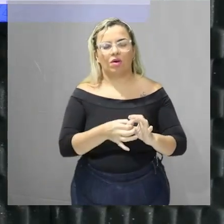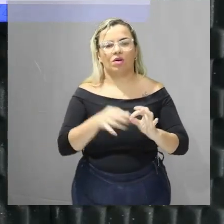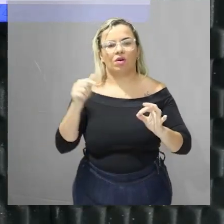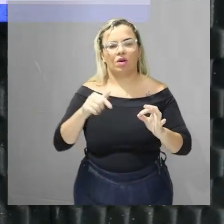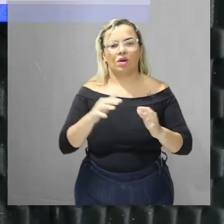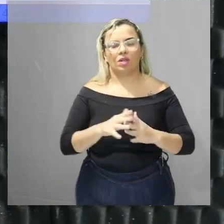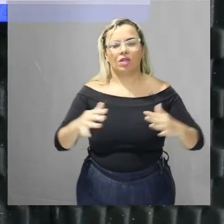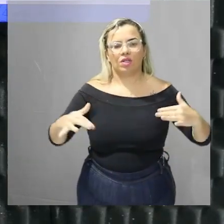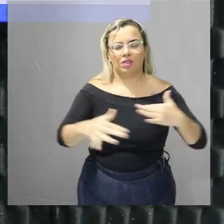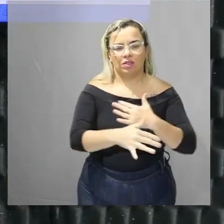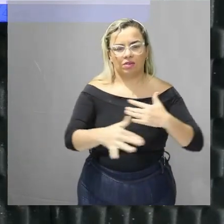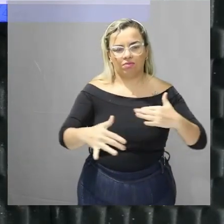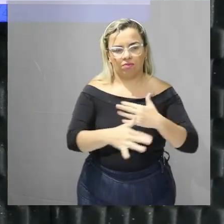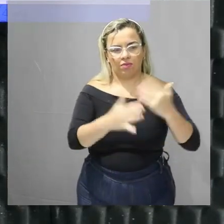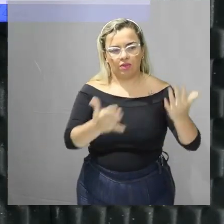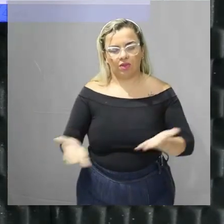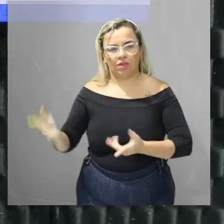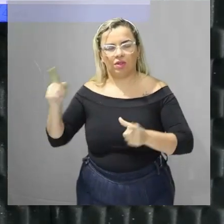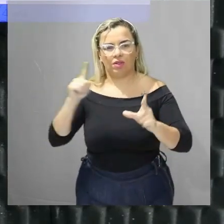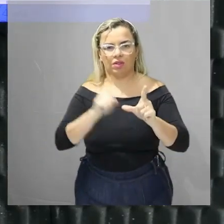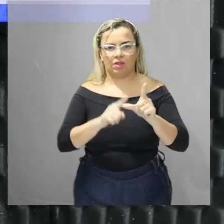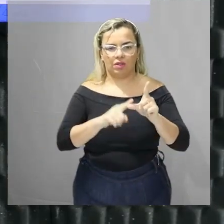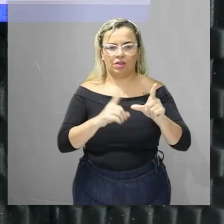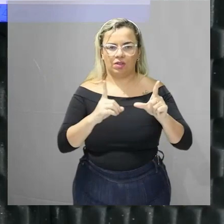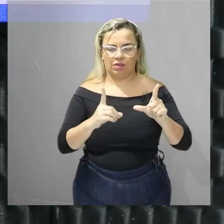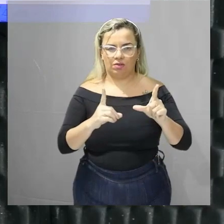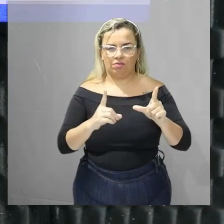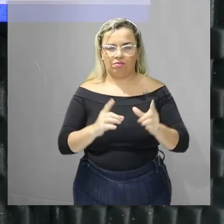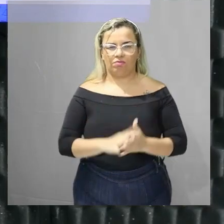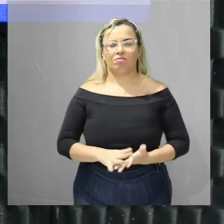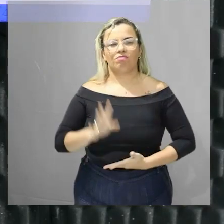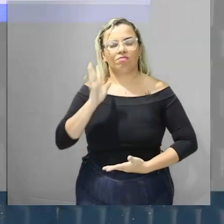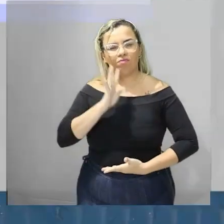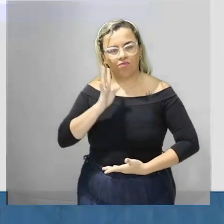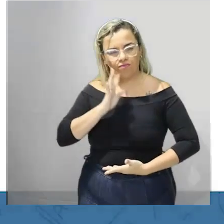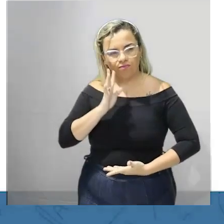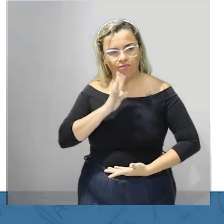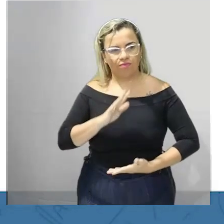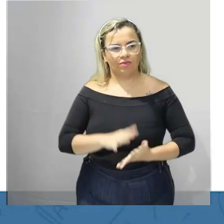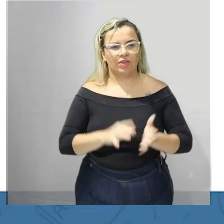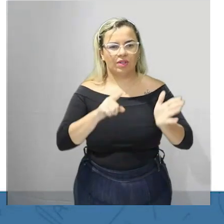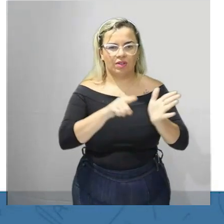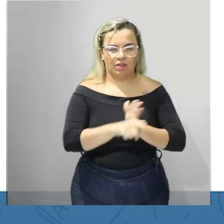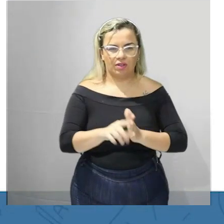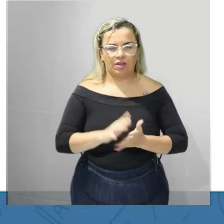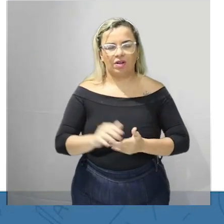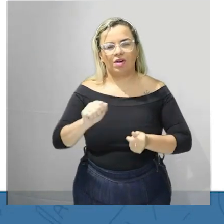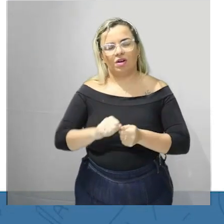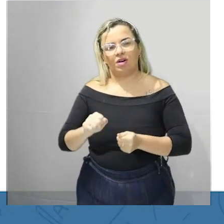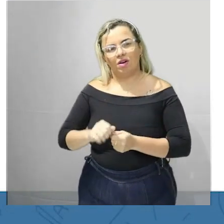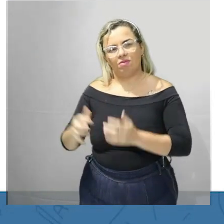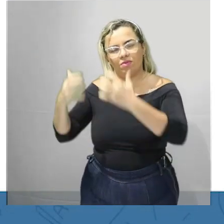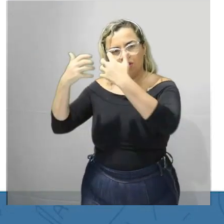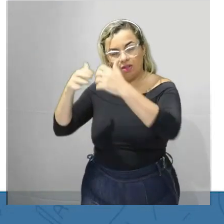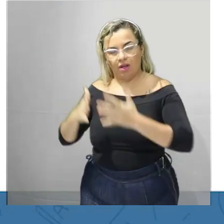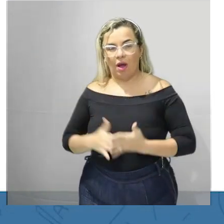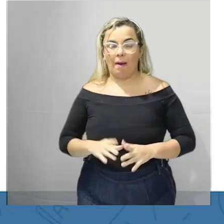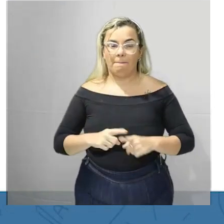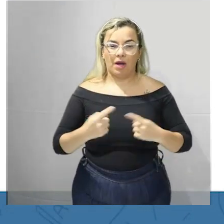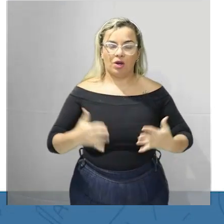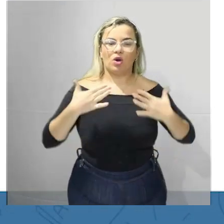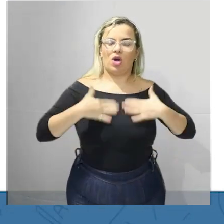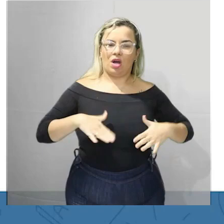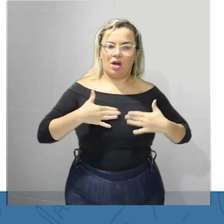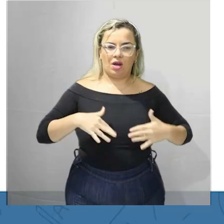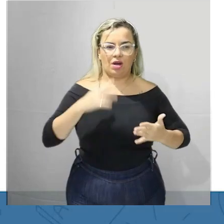multiescalares. É o nosso gabarito aí, ó, letra D. Beleza? Questãozinha realmente que te faz pensar. Mas com calma tu responde. Bora responder mais